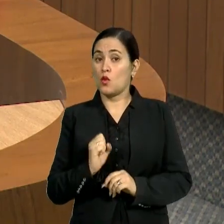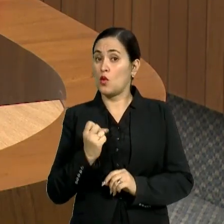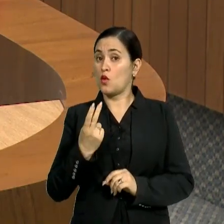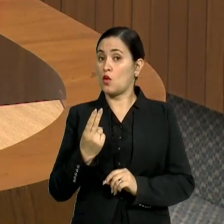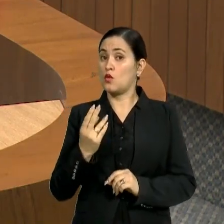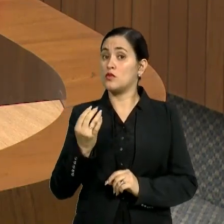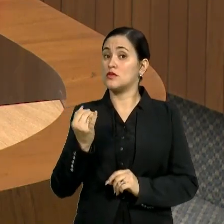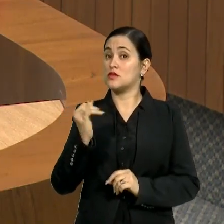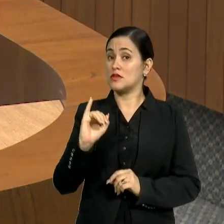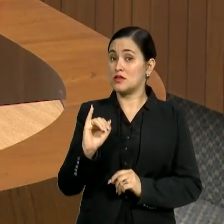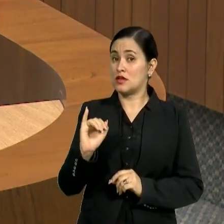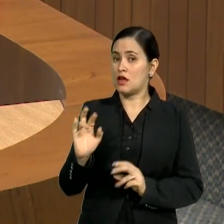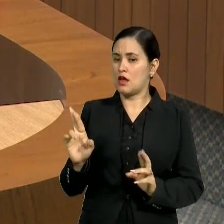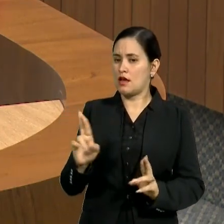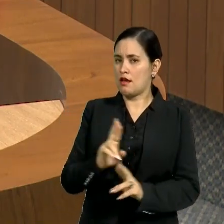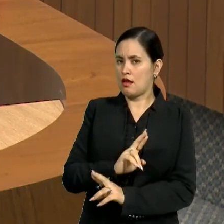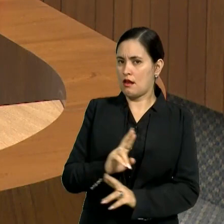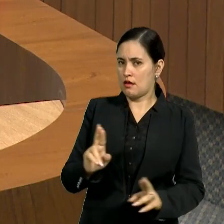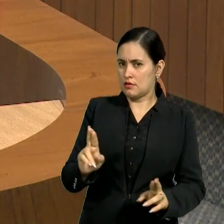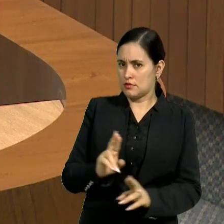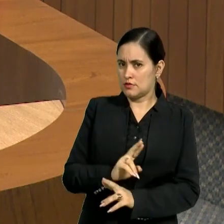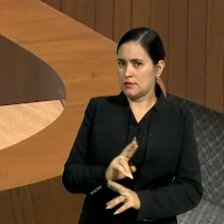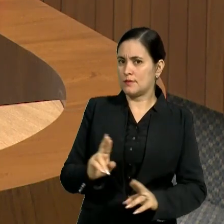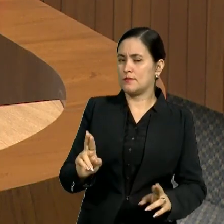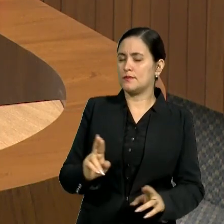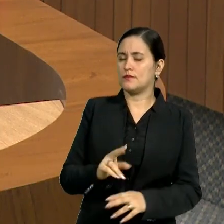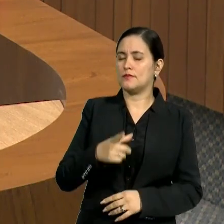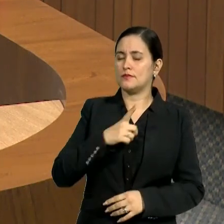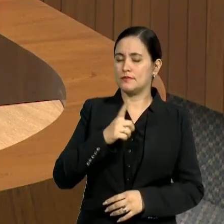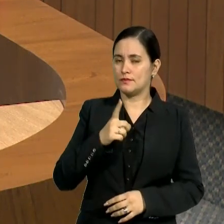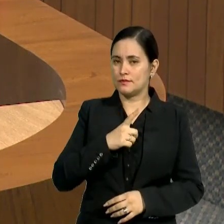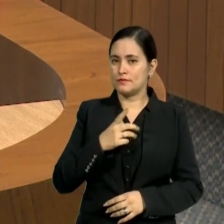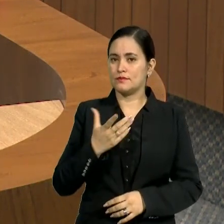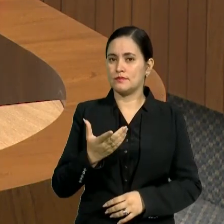a mais. Porque não se pode conceber,